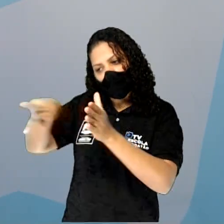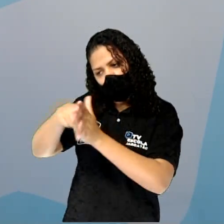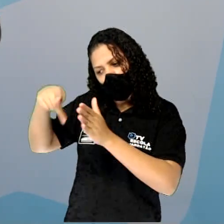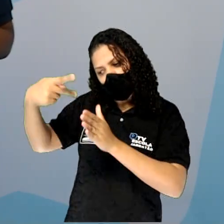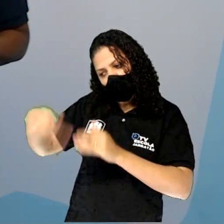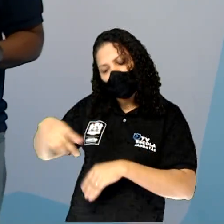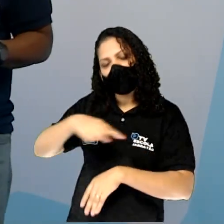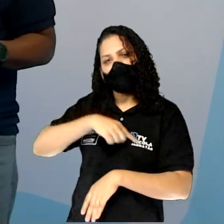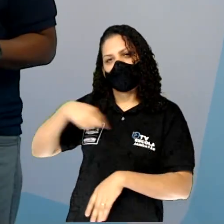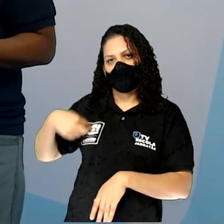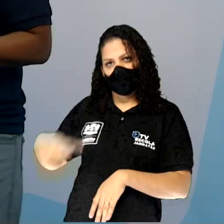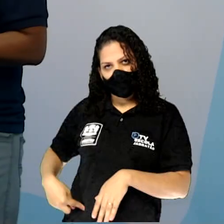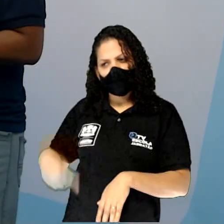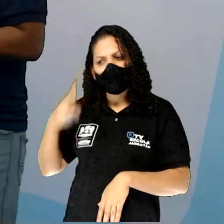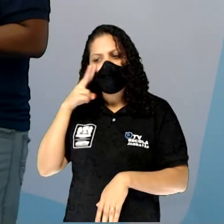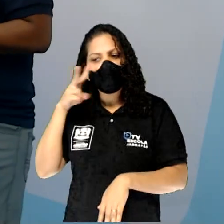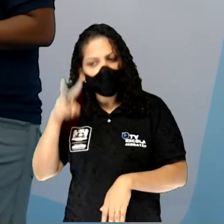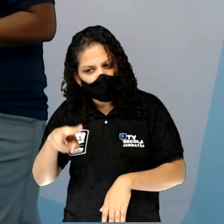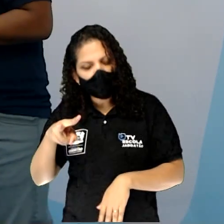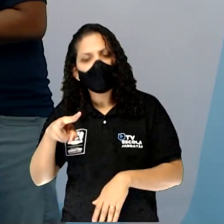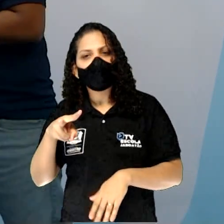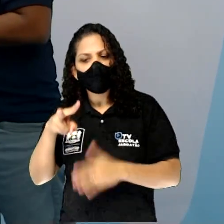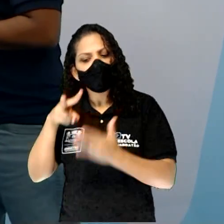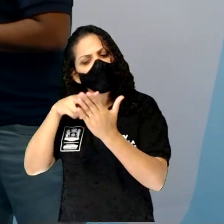também a etiqueta dele lá.